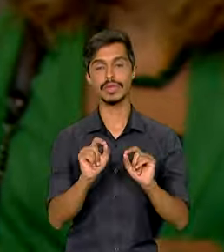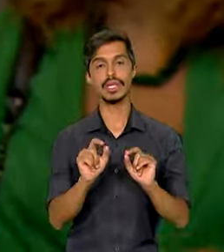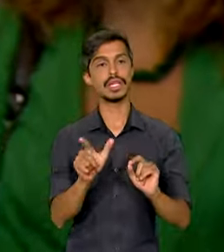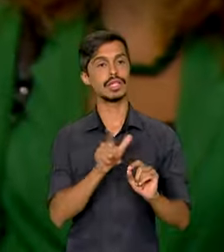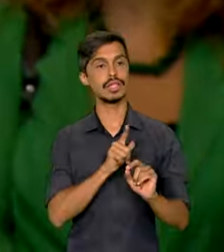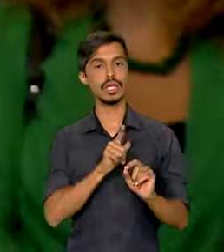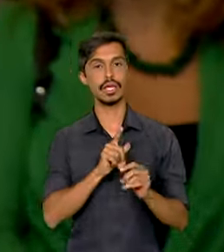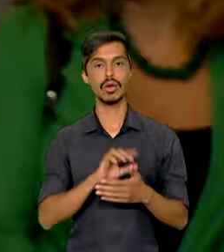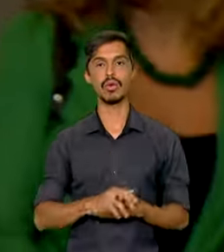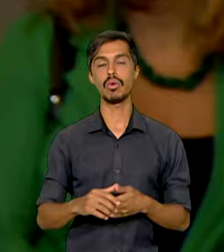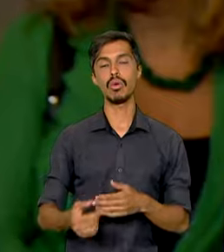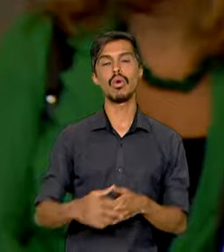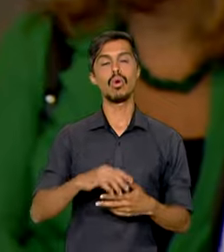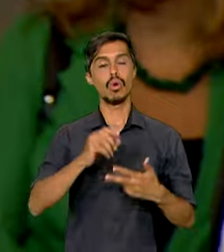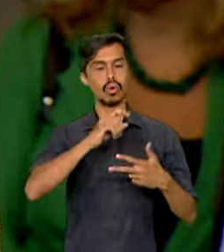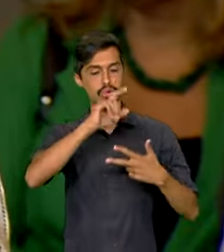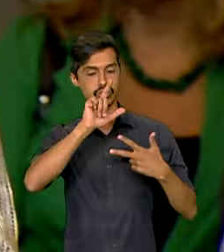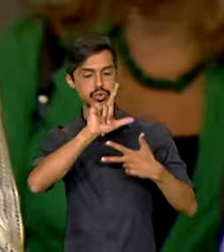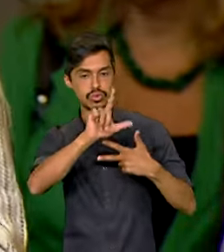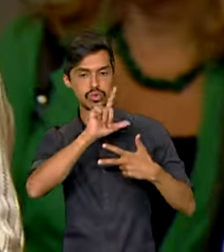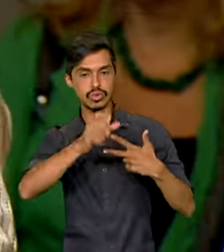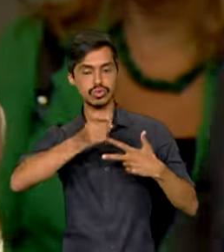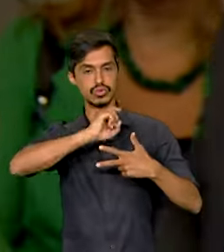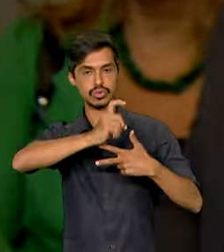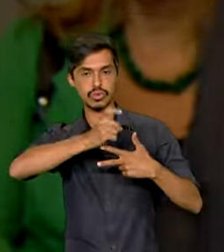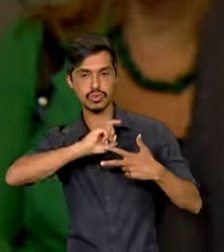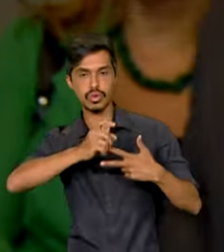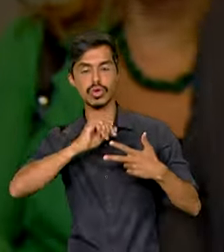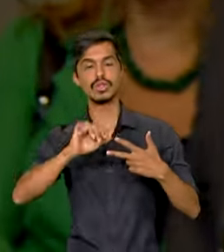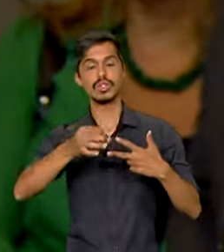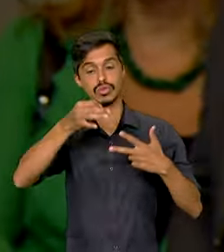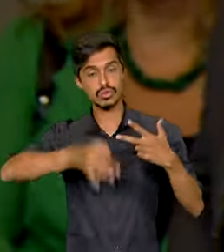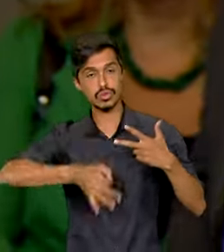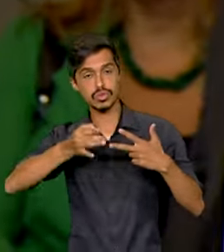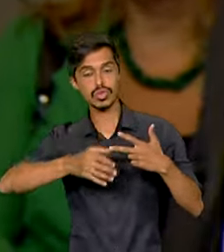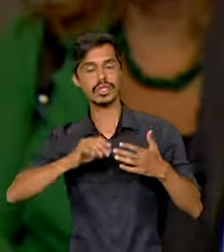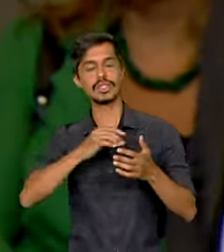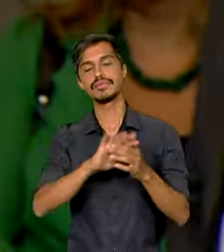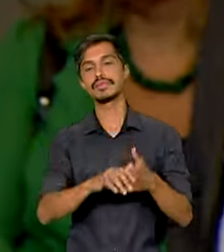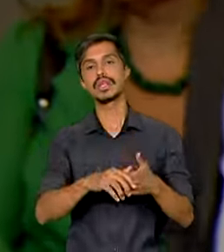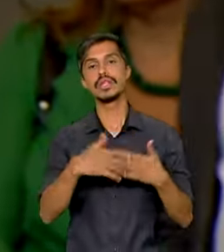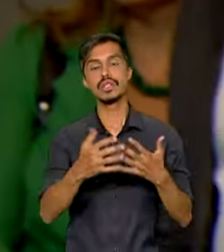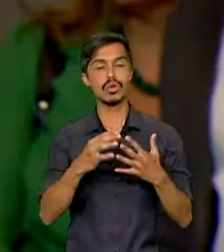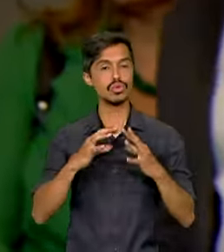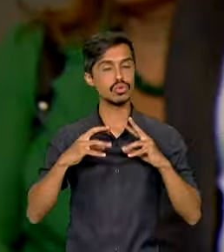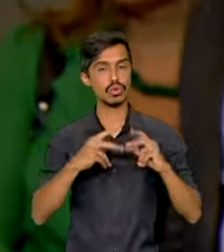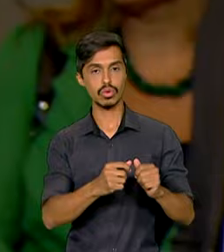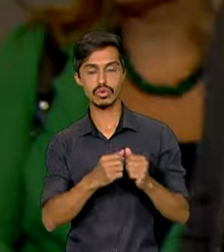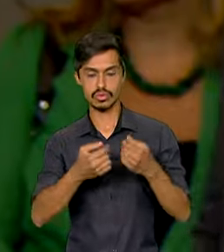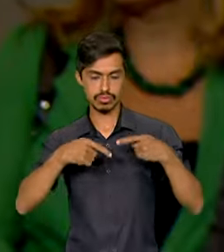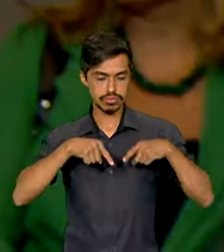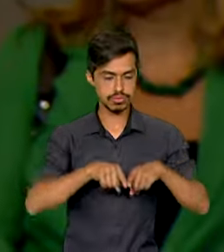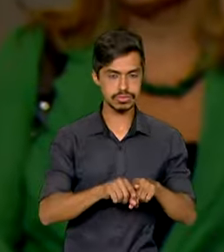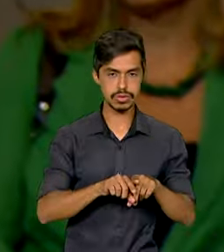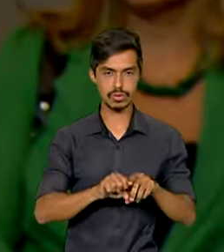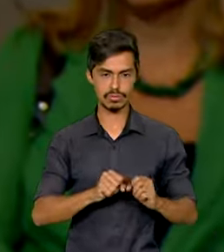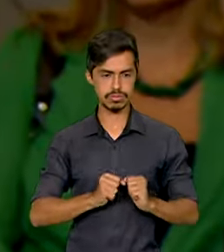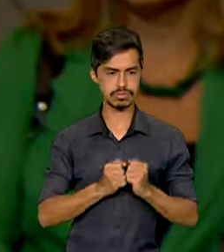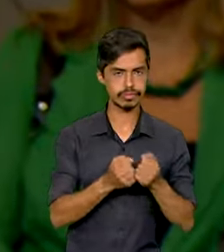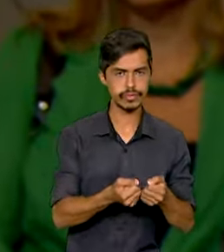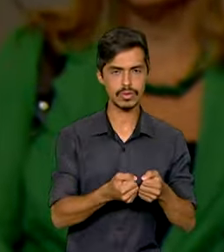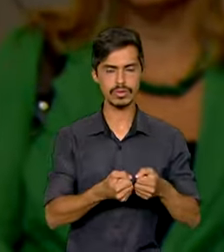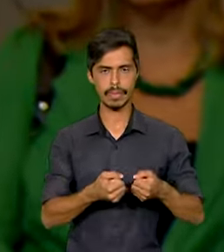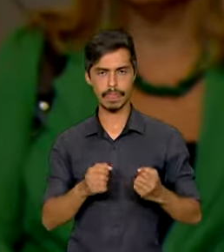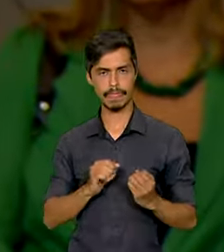o Poder Legislativo, o Poder Judiciário e a sociedade civil irmanados nessa frente